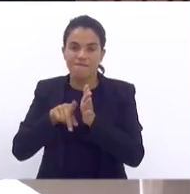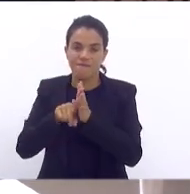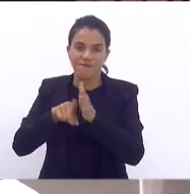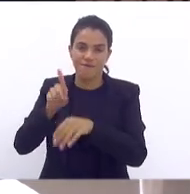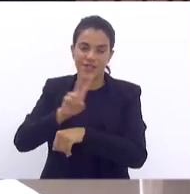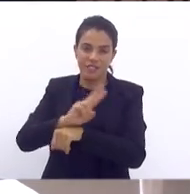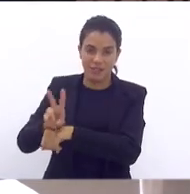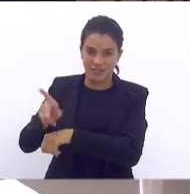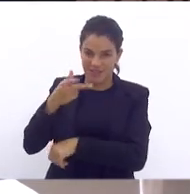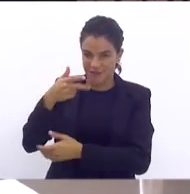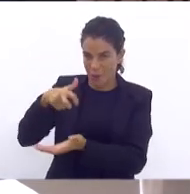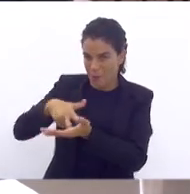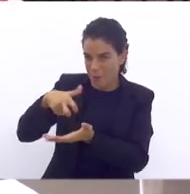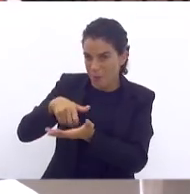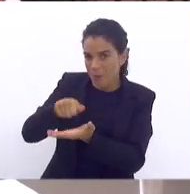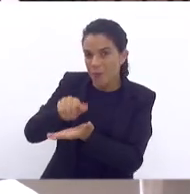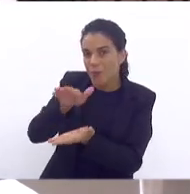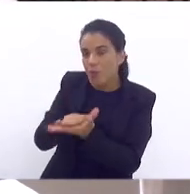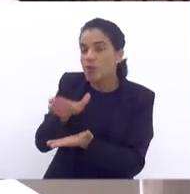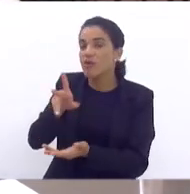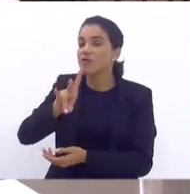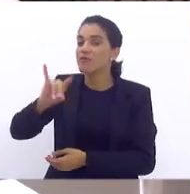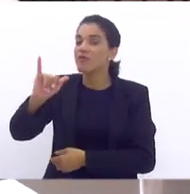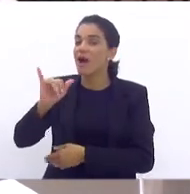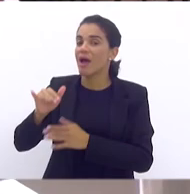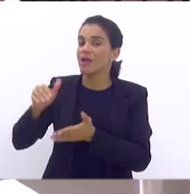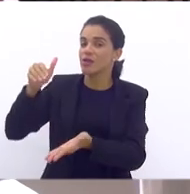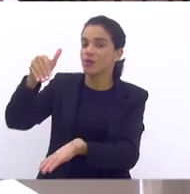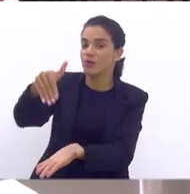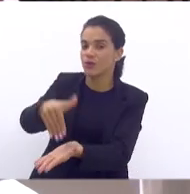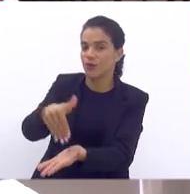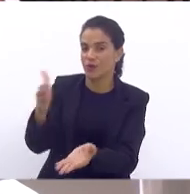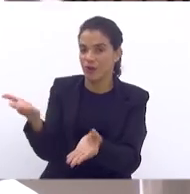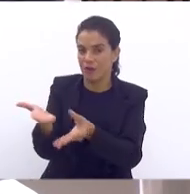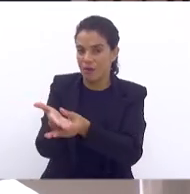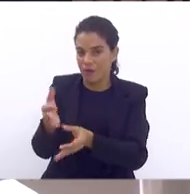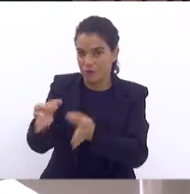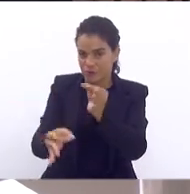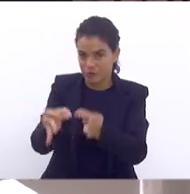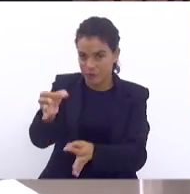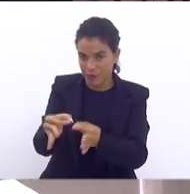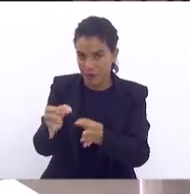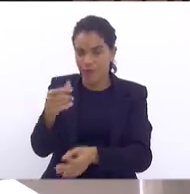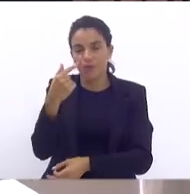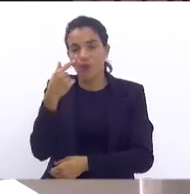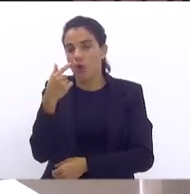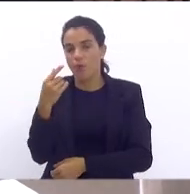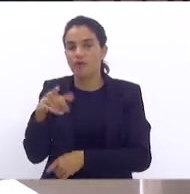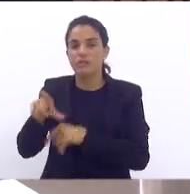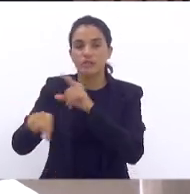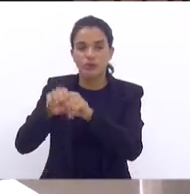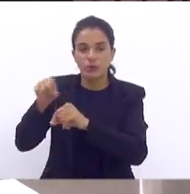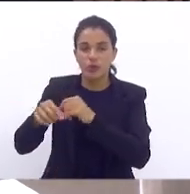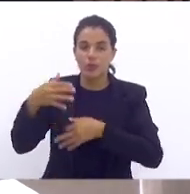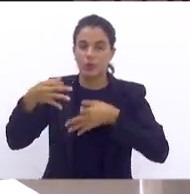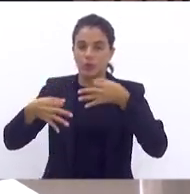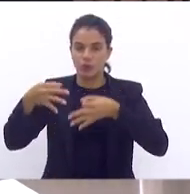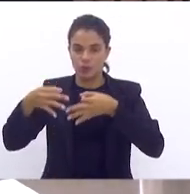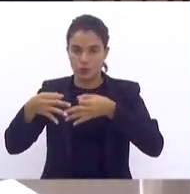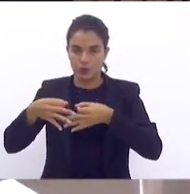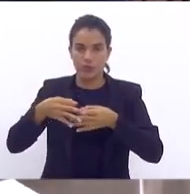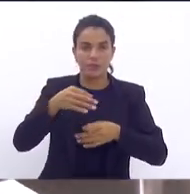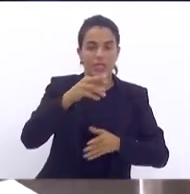punição que a senhora perguntou sobre a multa, ela vai ser aplicada ao final do processo. Como funciona o processo, então? Vai ser sorteado o juiz relator, o juiz